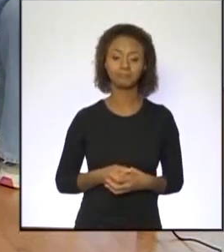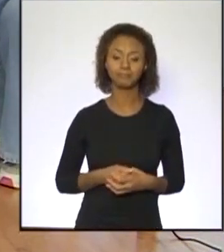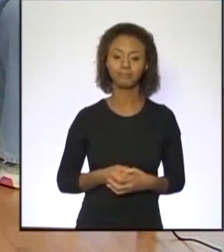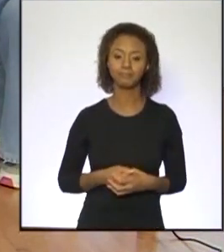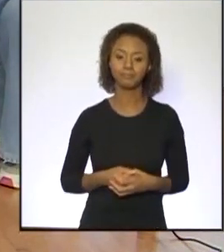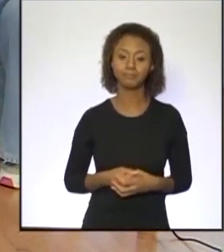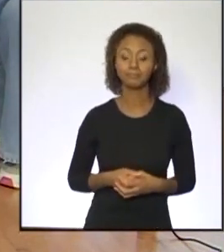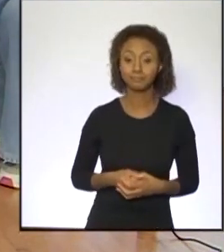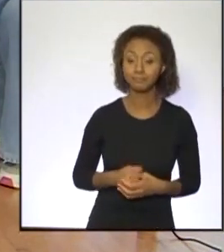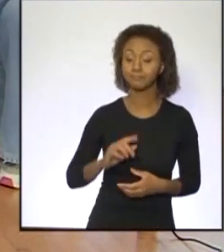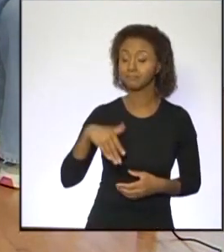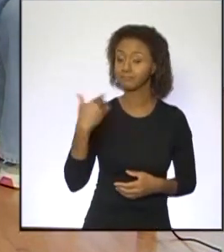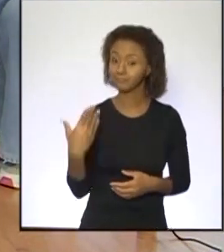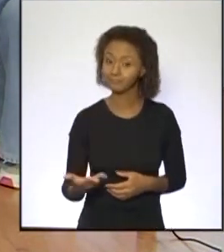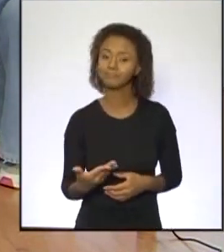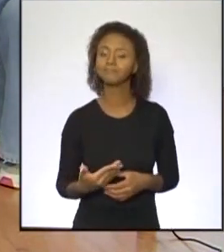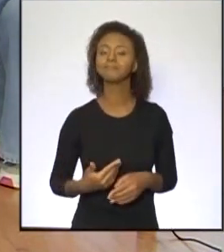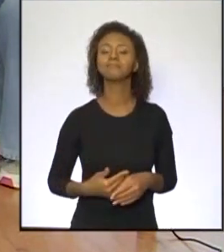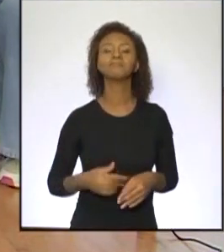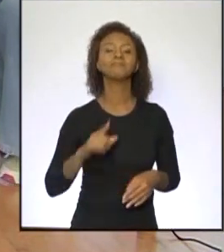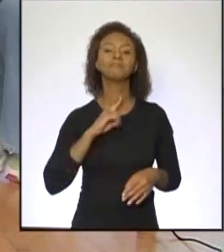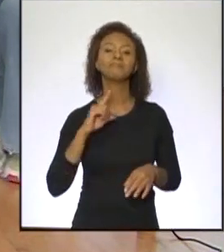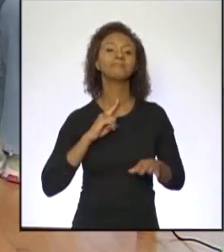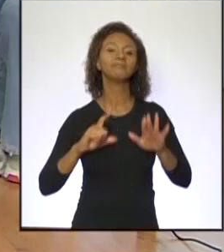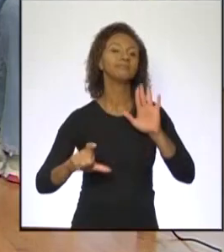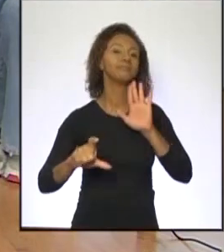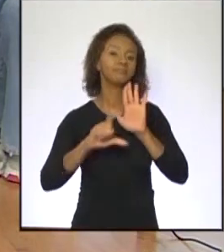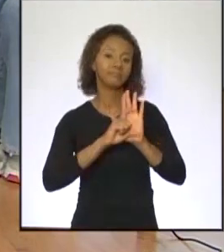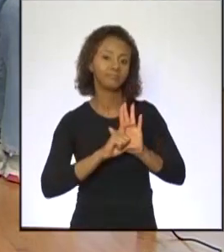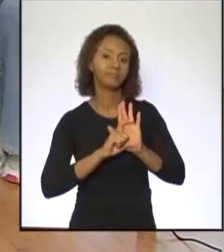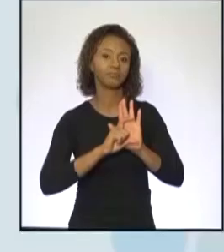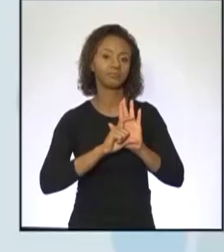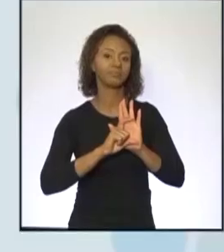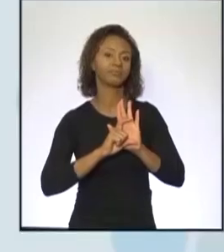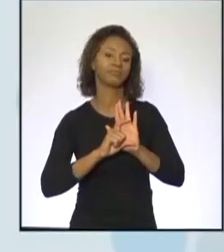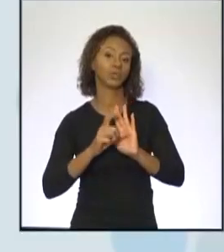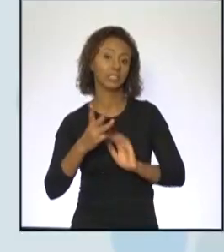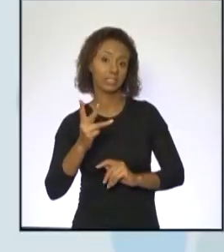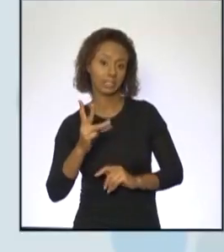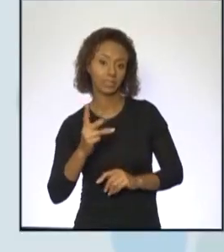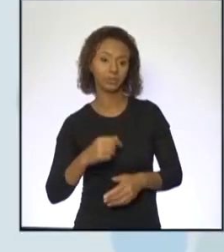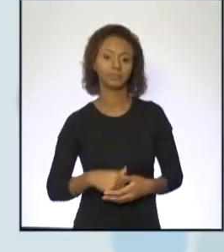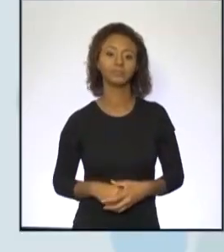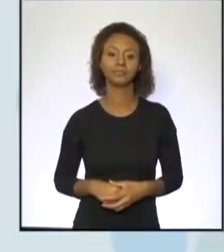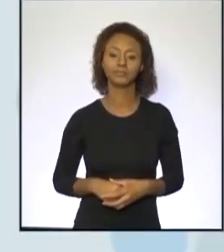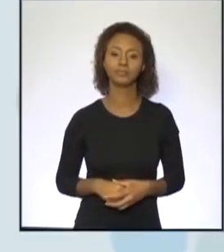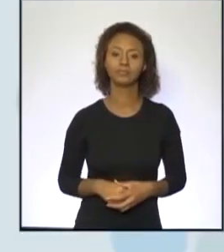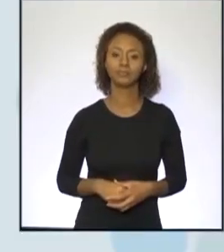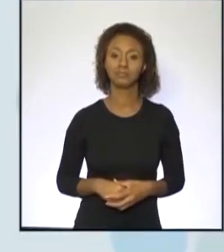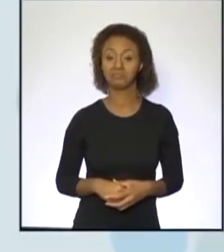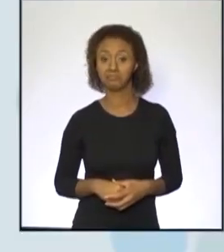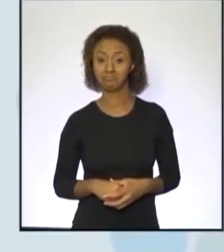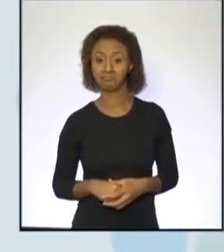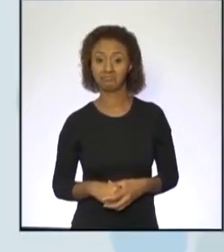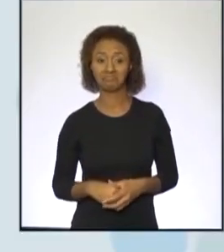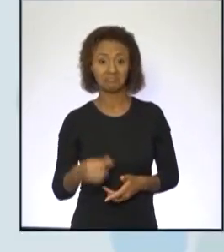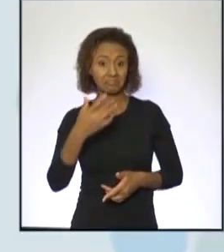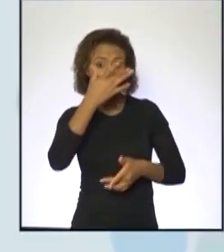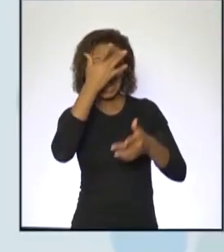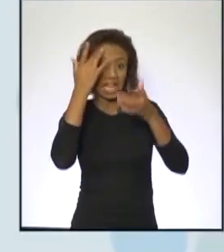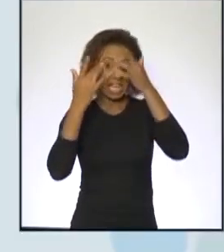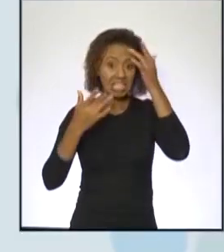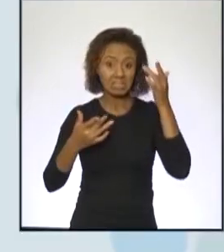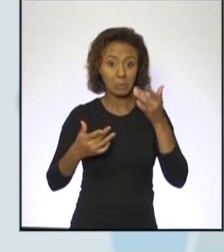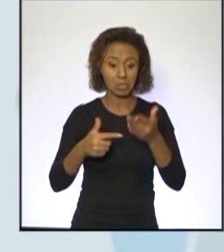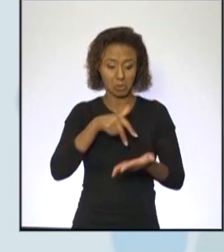terceiro trecho, diz assim: Passageiros incomodados, eu acho que a